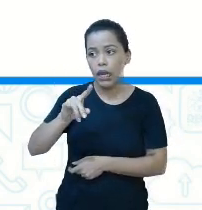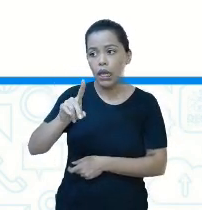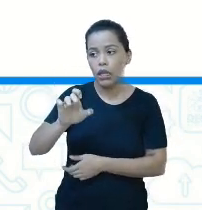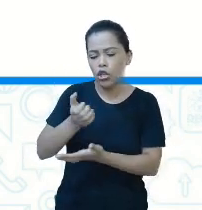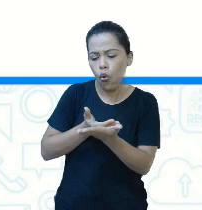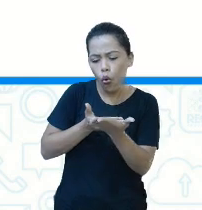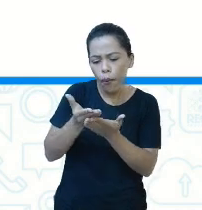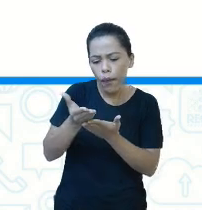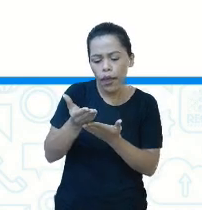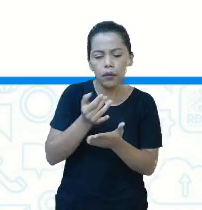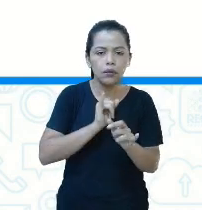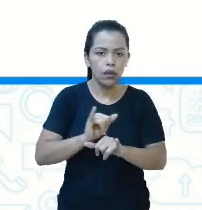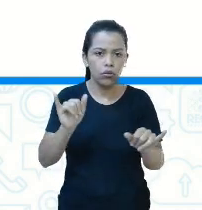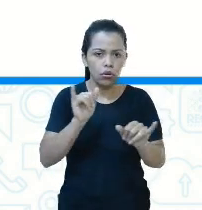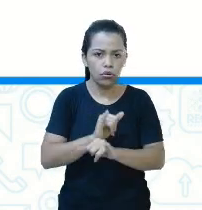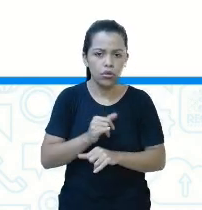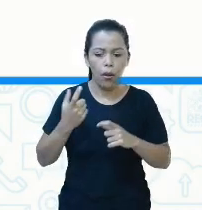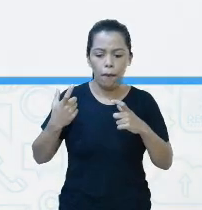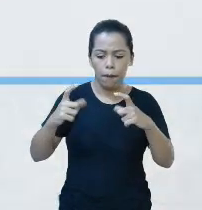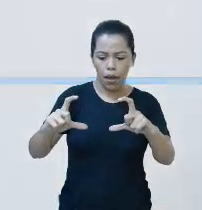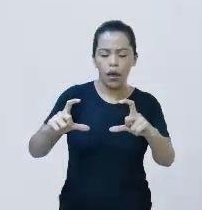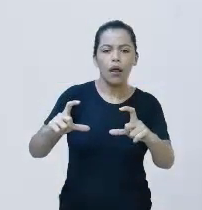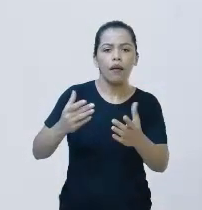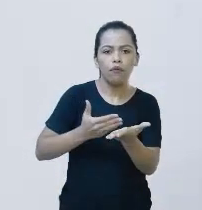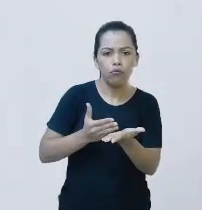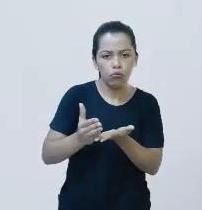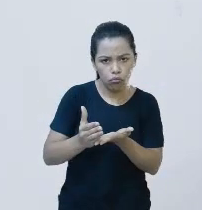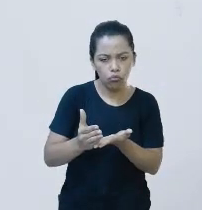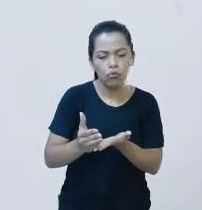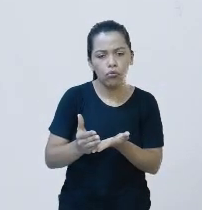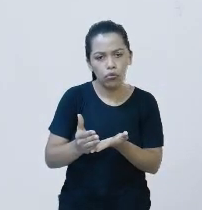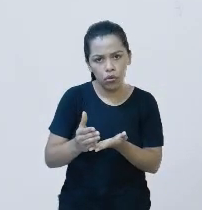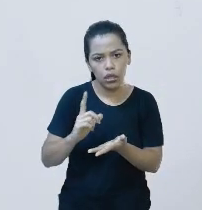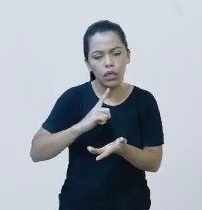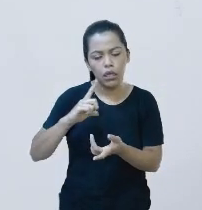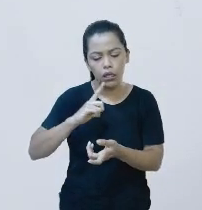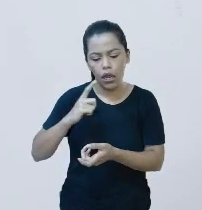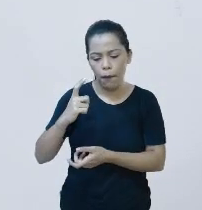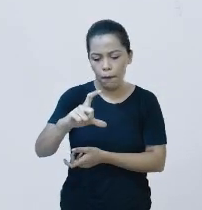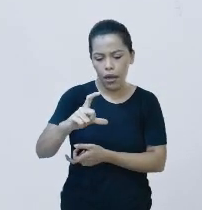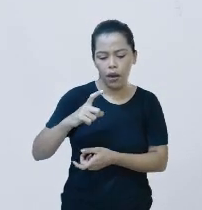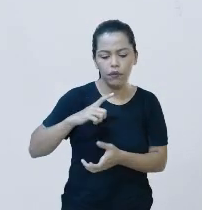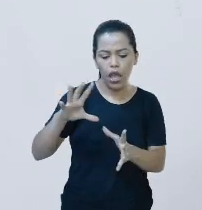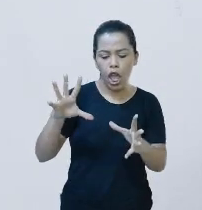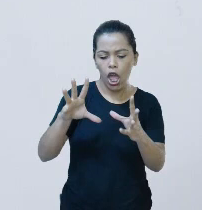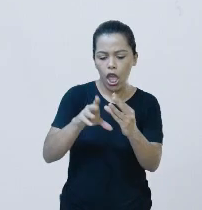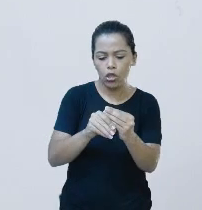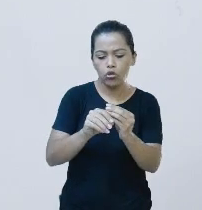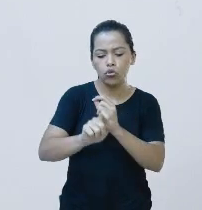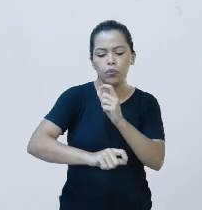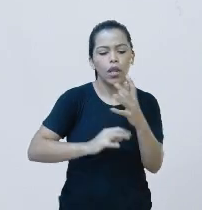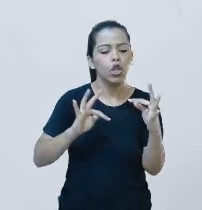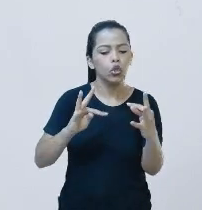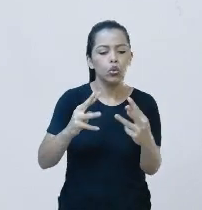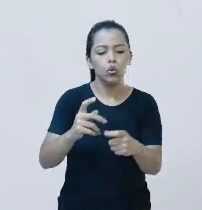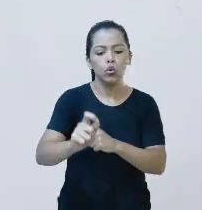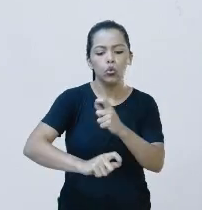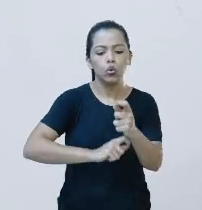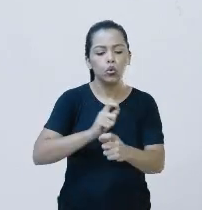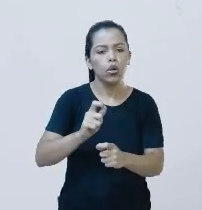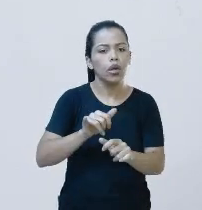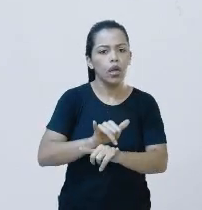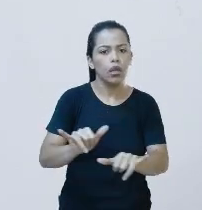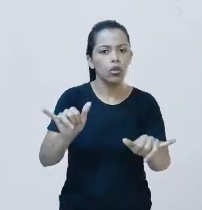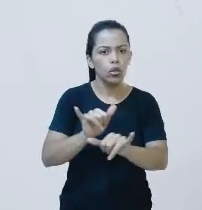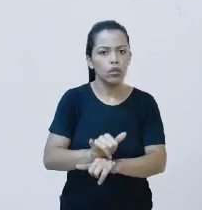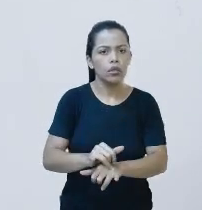da notícia. É um parágrafo inicial, onde está ali de forma resumida toda a